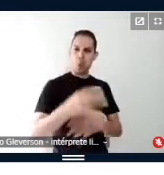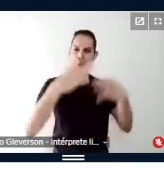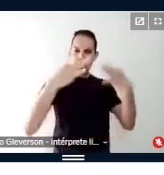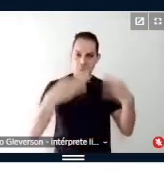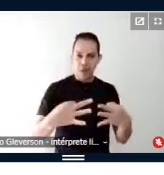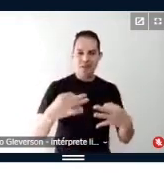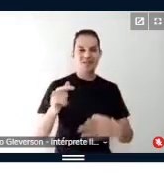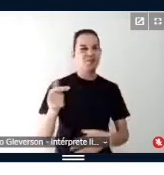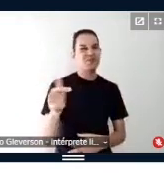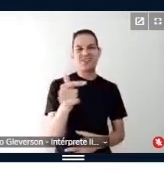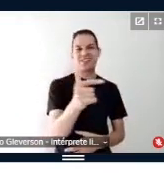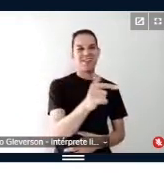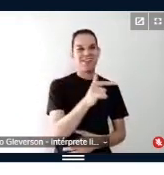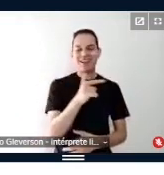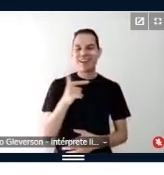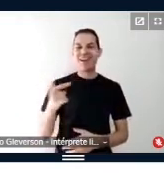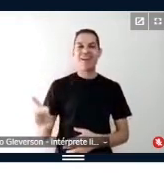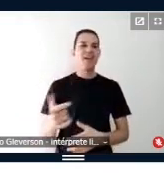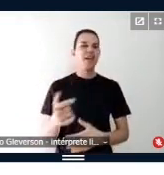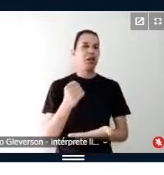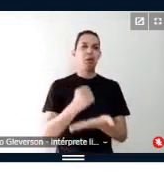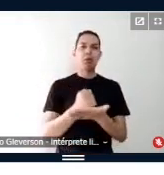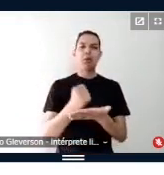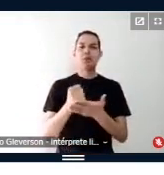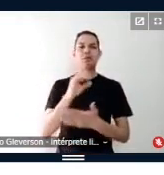possibilidade de continuar da continuidade ao trabalho,